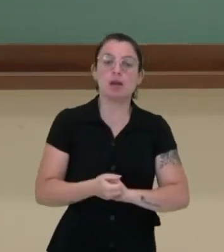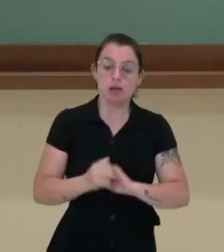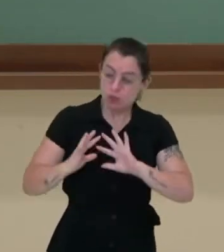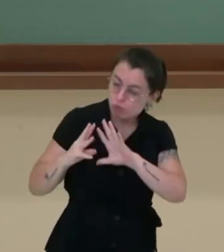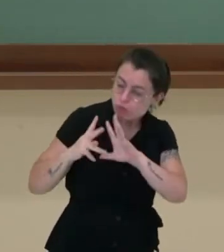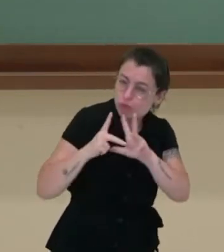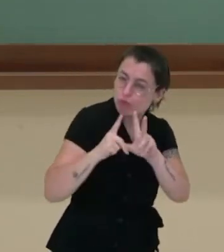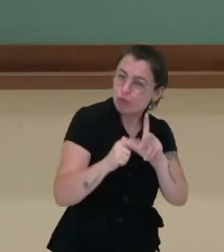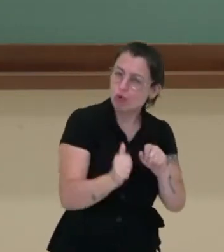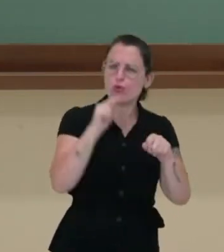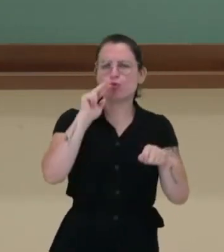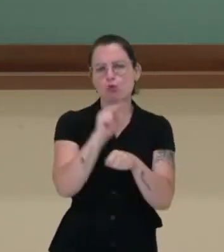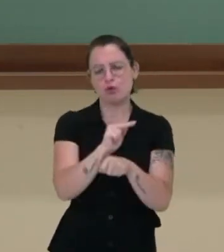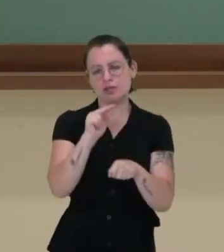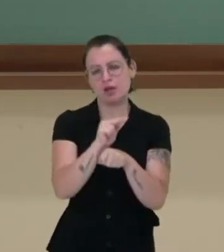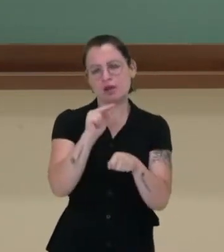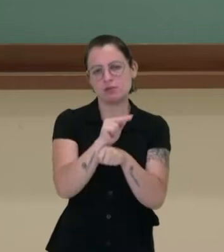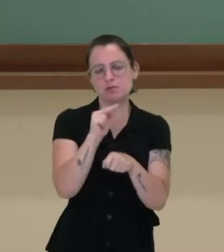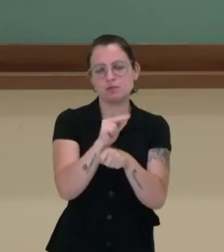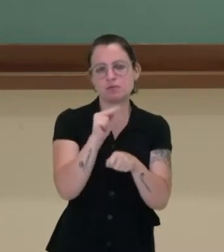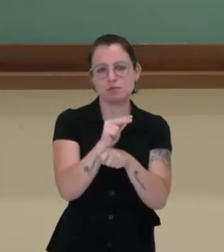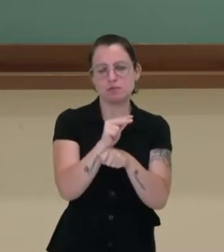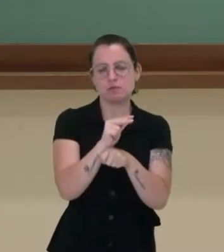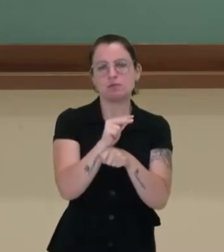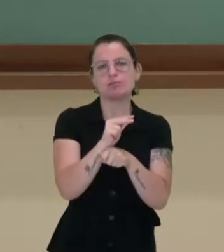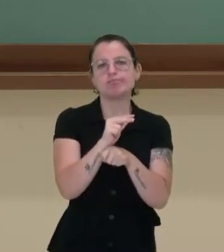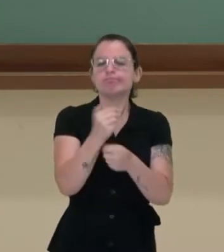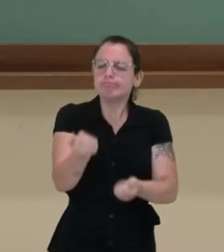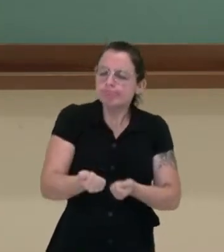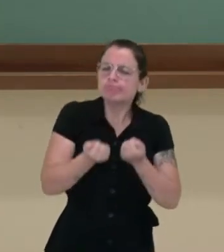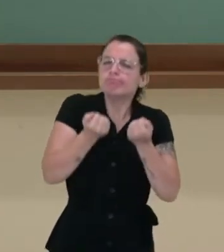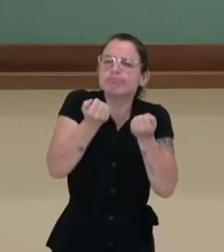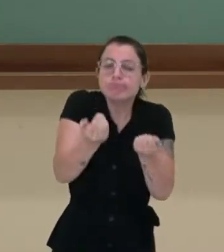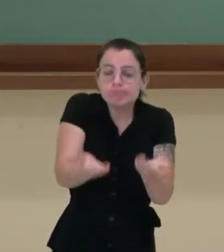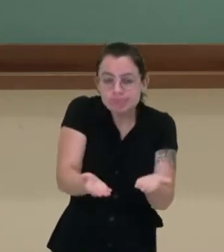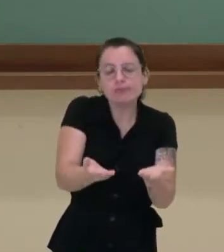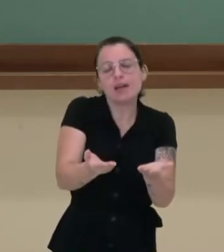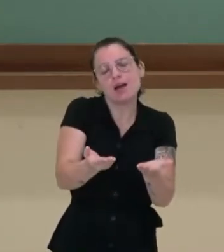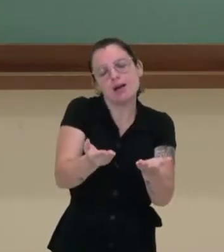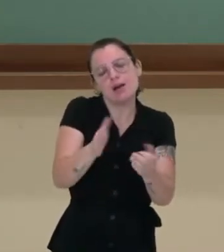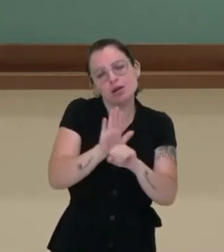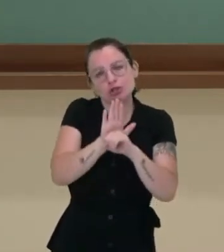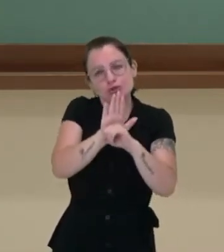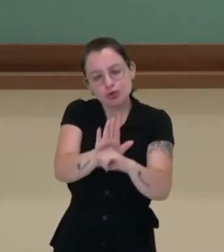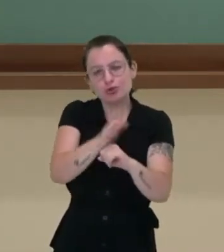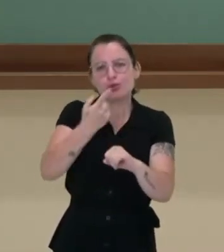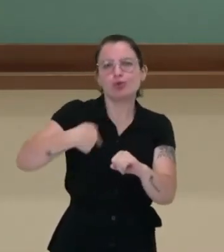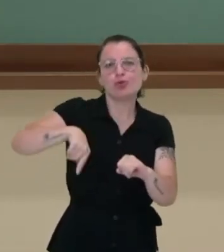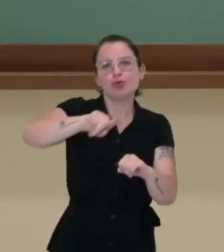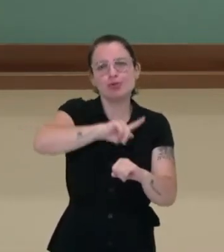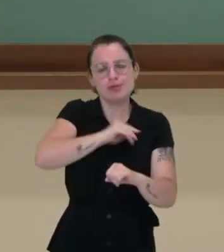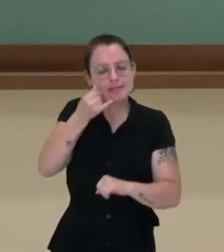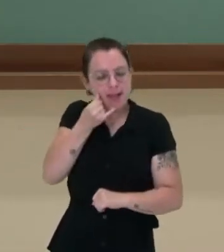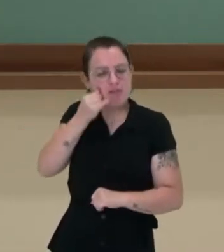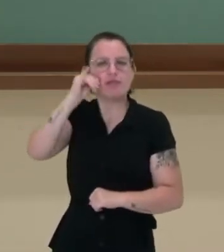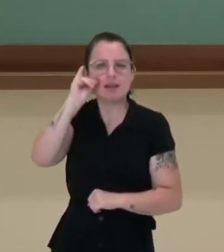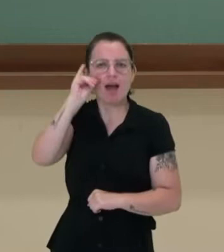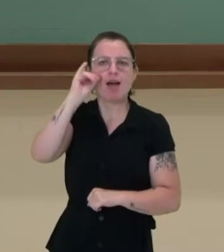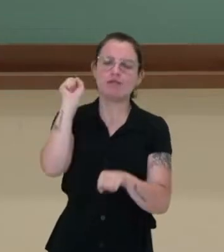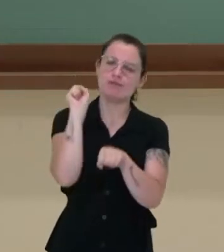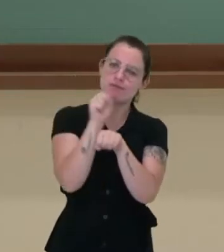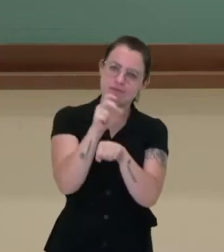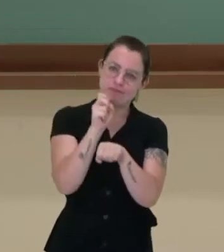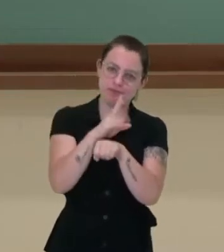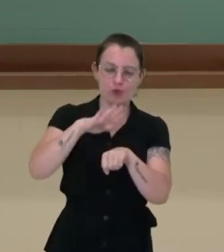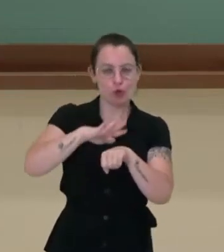esses cuidados favorecem, né, para que vocês diminuam